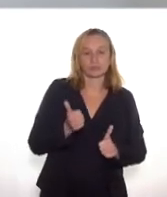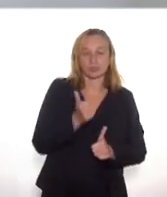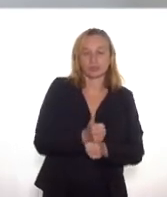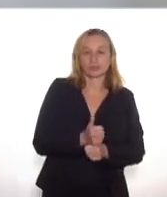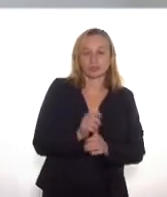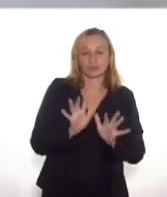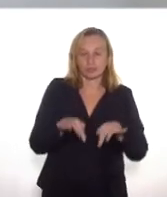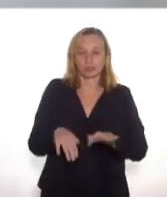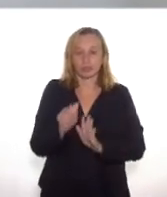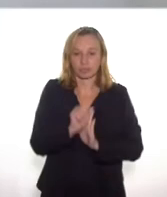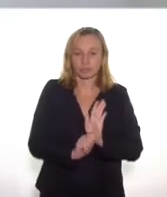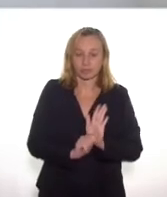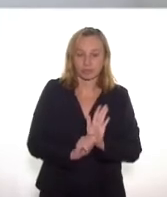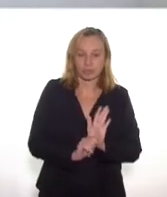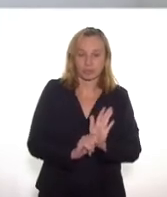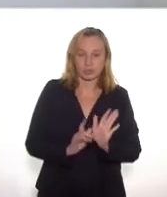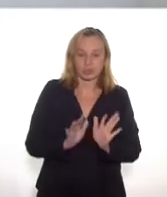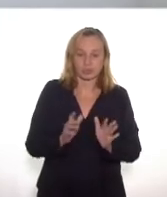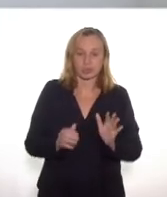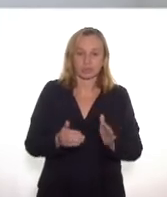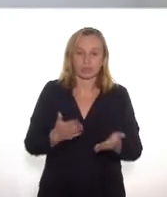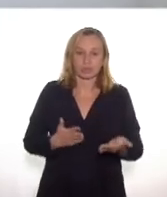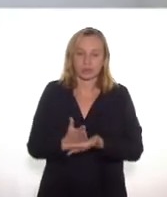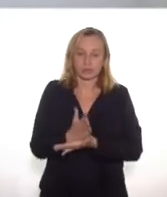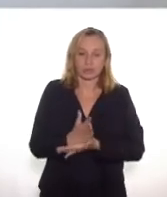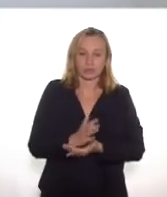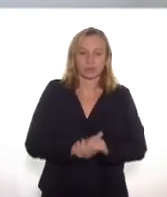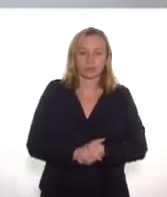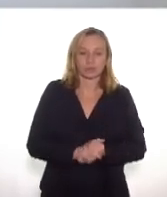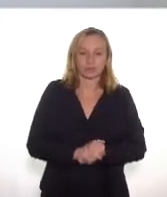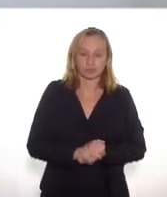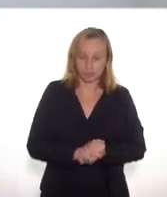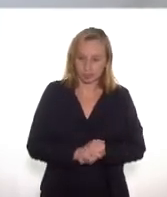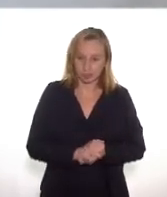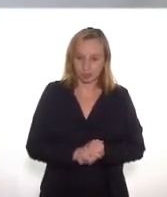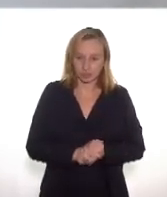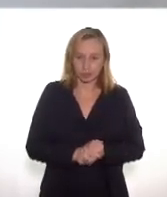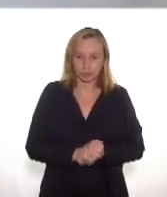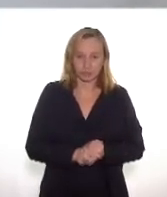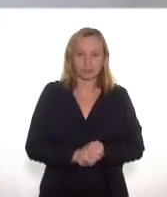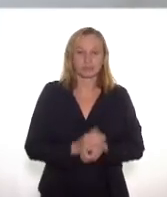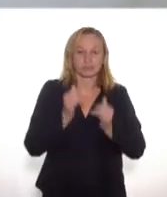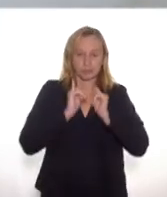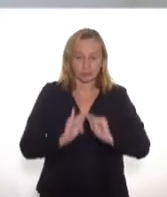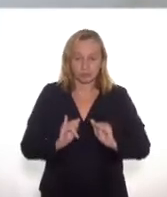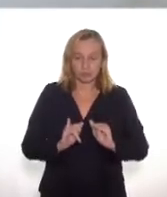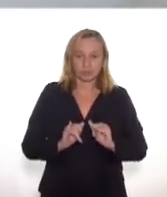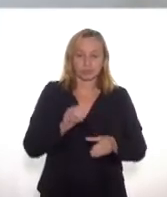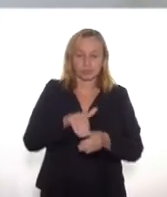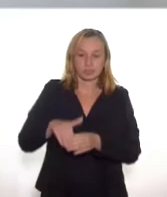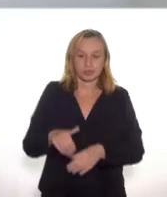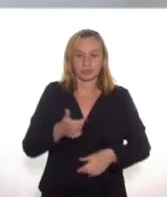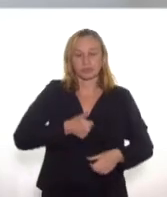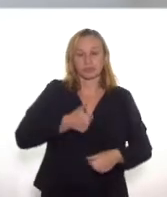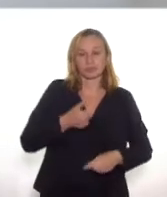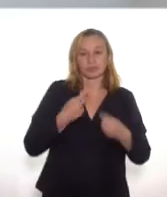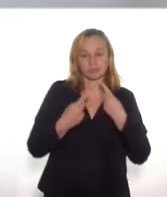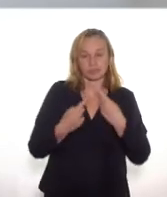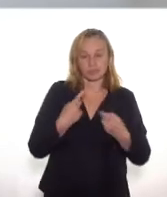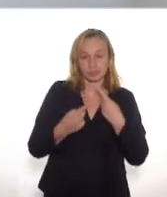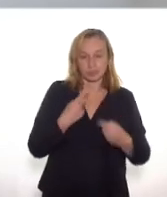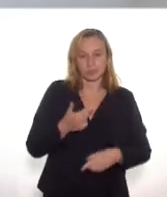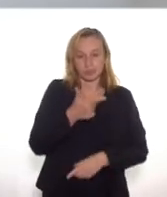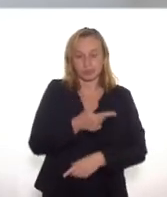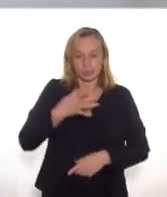da Comissão de Constituição e Justiça. Se os que aprovam a instrução aprovado, vai ao tolo. Anuncio em votação, em primeira discussão, o projeto de lei